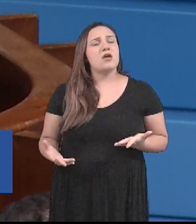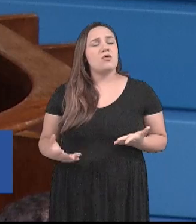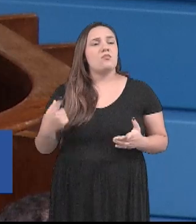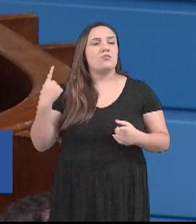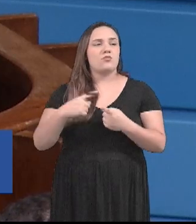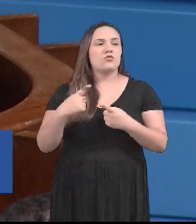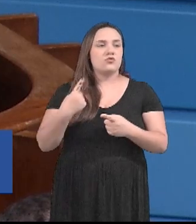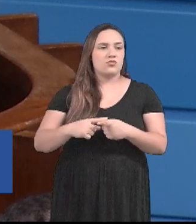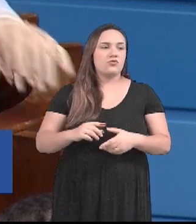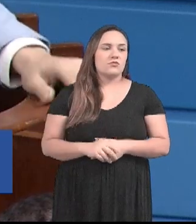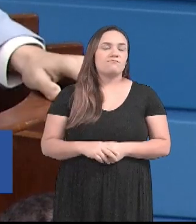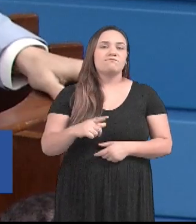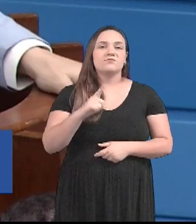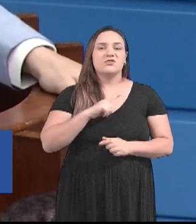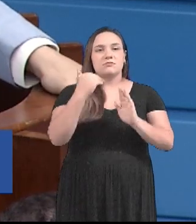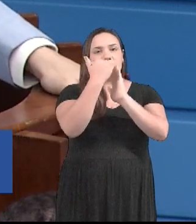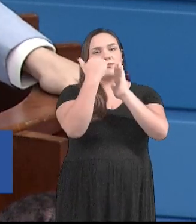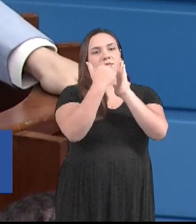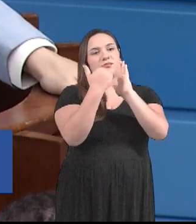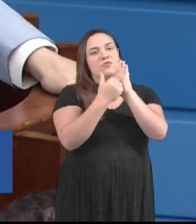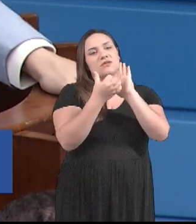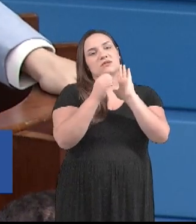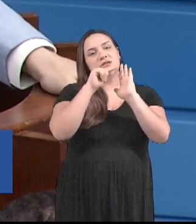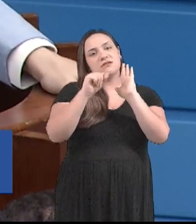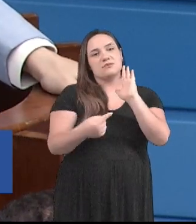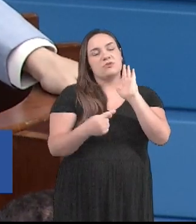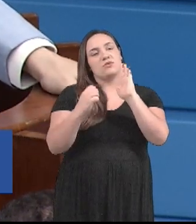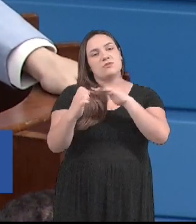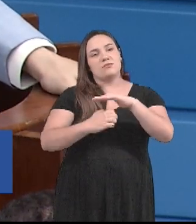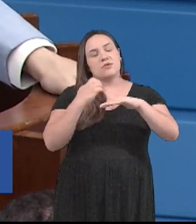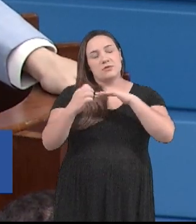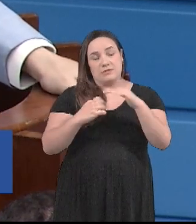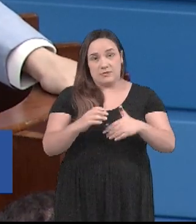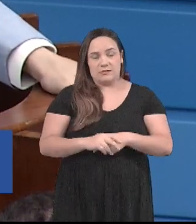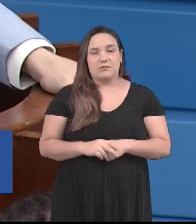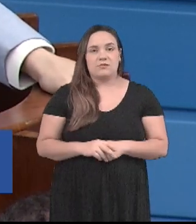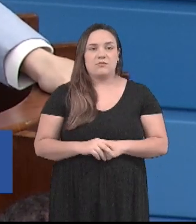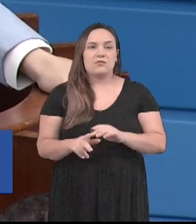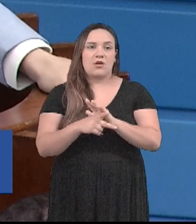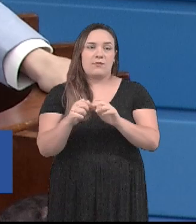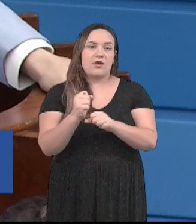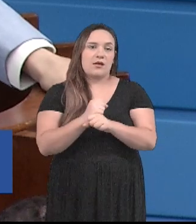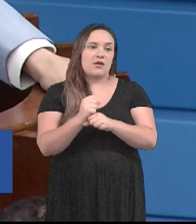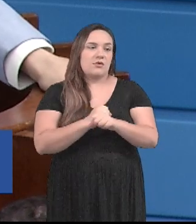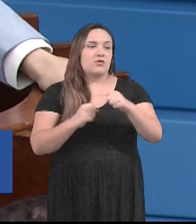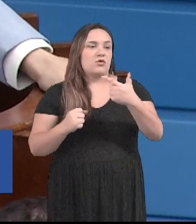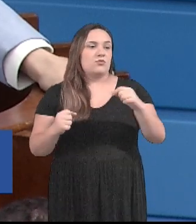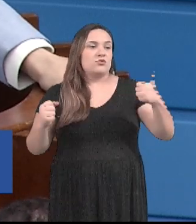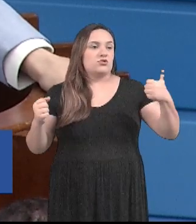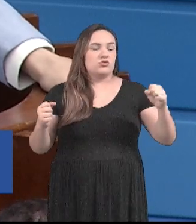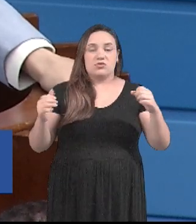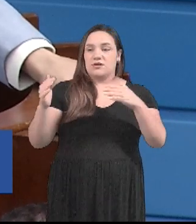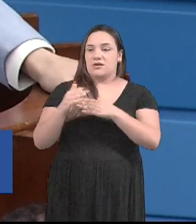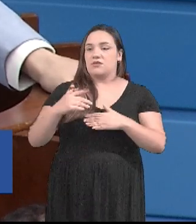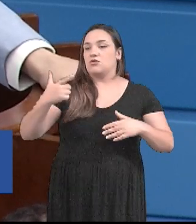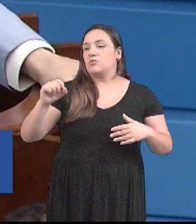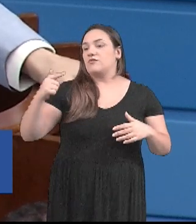essas 6 mil empresas, em média, para 2018, 19, 20, 21, 22 e